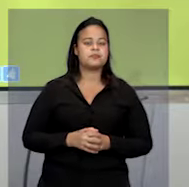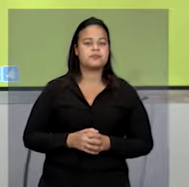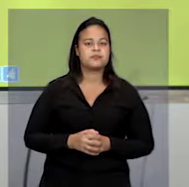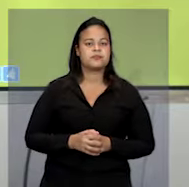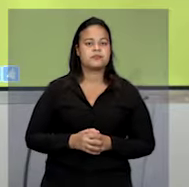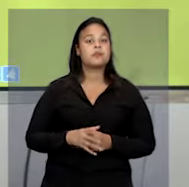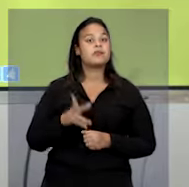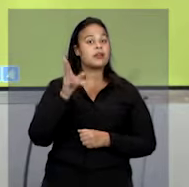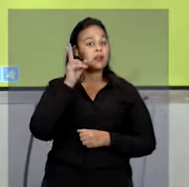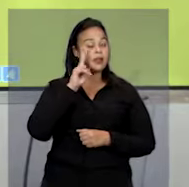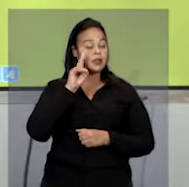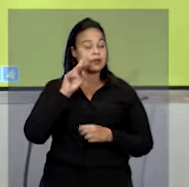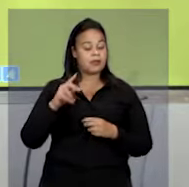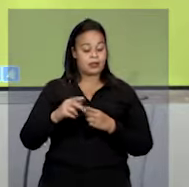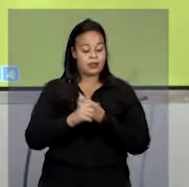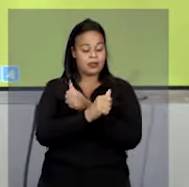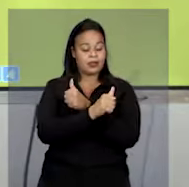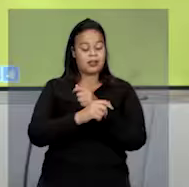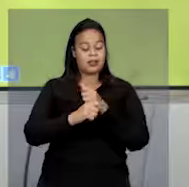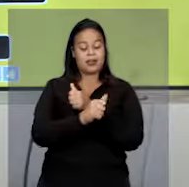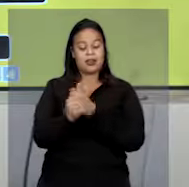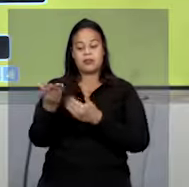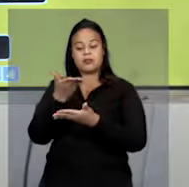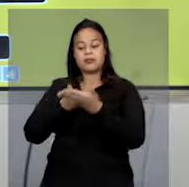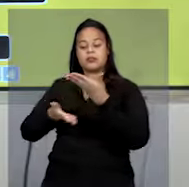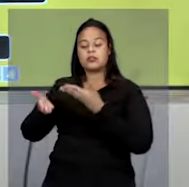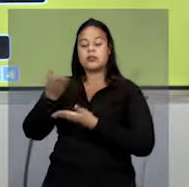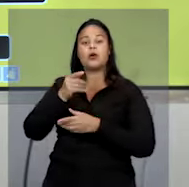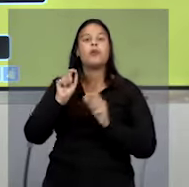Lembre-se aí, ligação covalente, compartilhamento de elétrons.